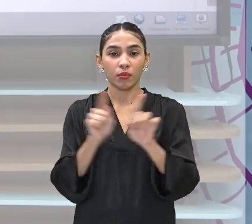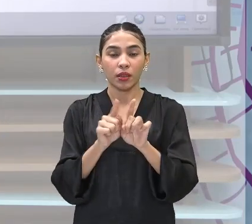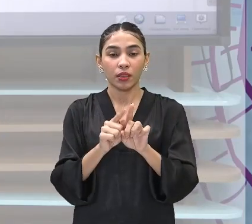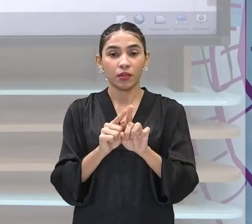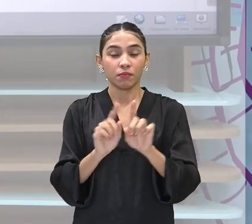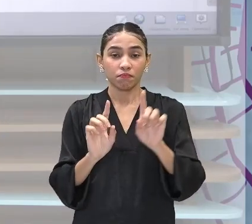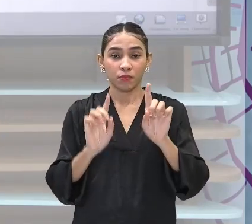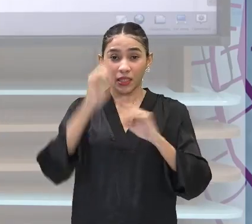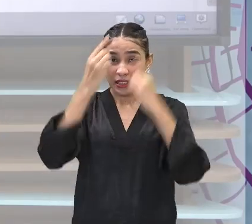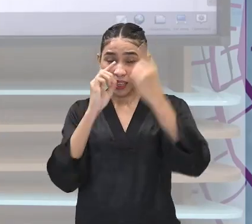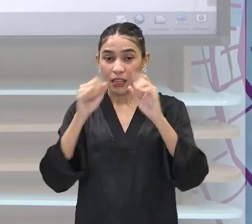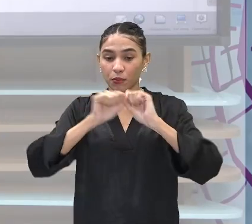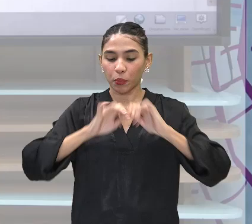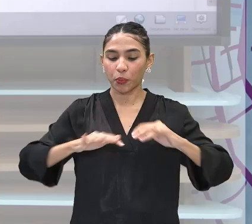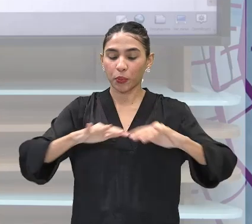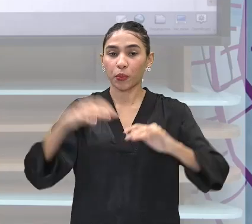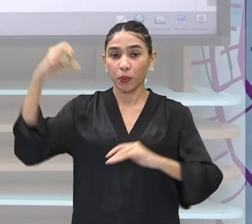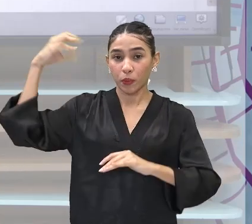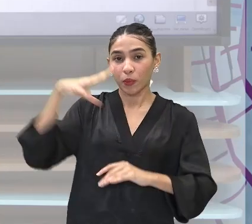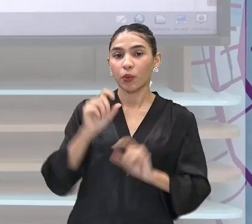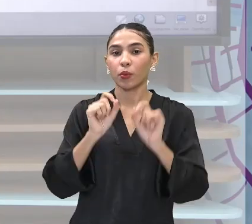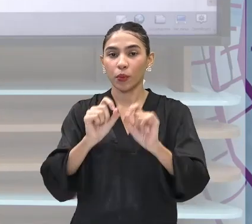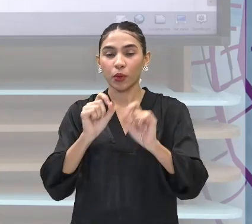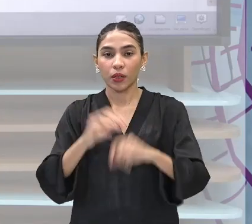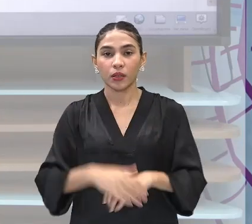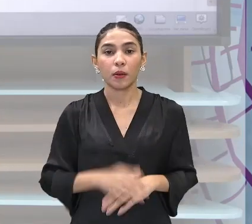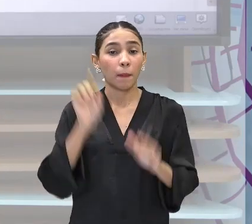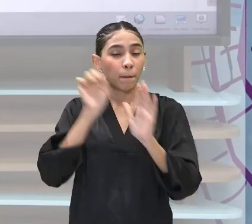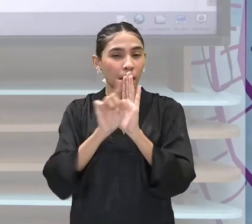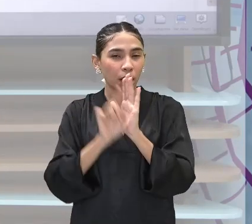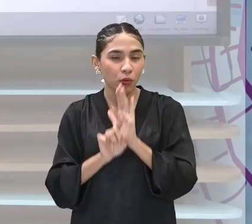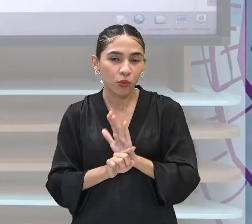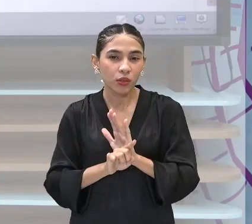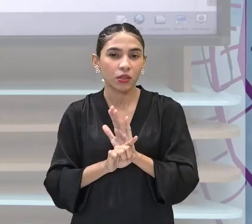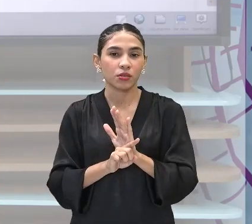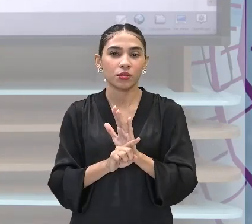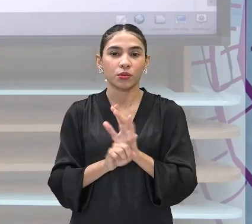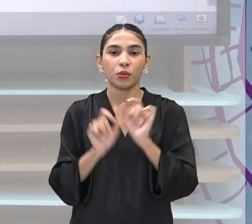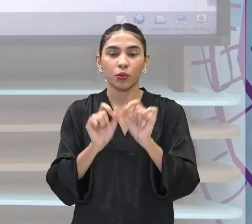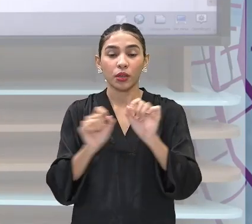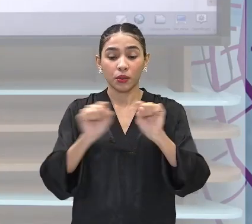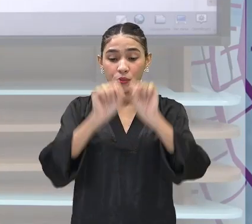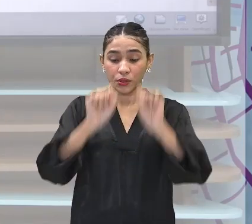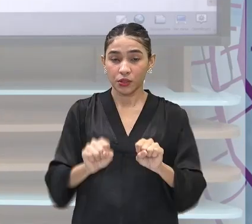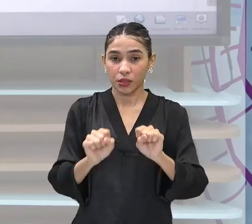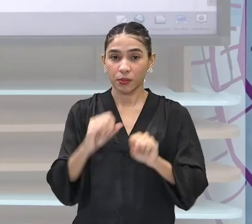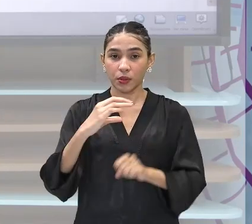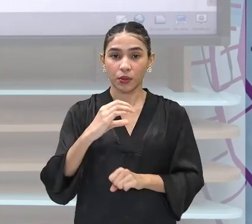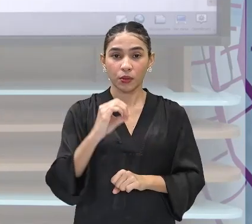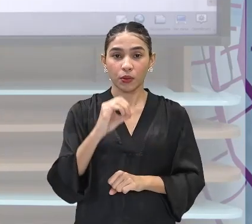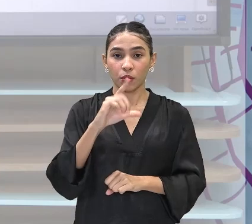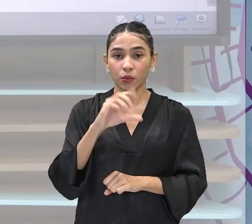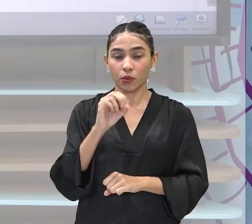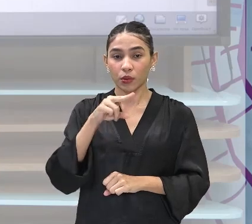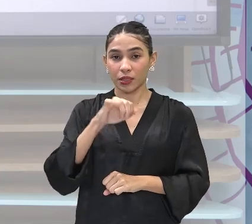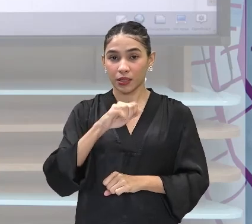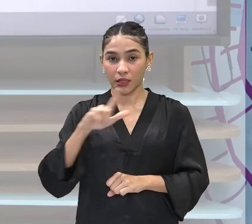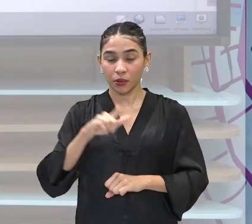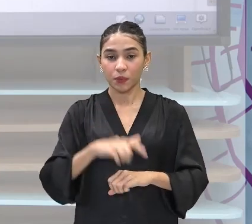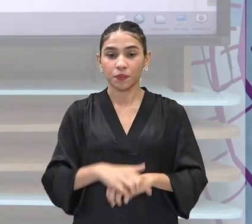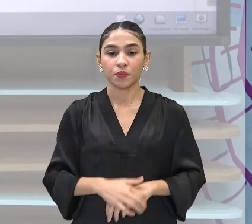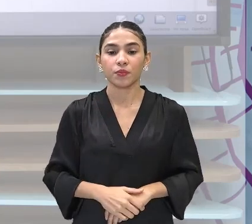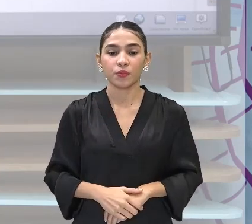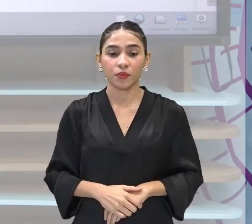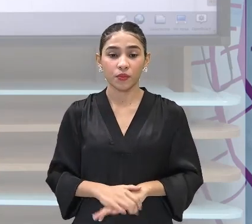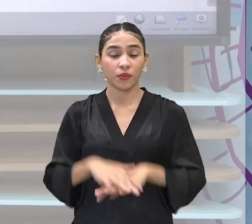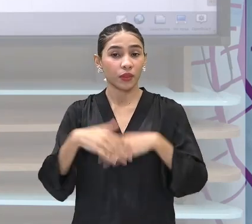ideais iluministas no Brasil vai ser o quê? O questionamento, né, justamente do sistema colonial.